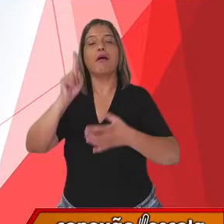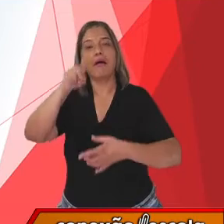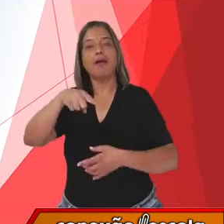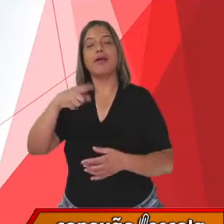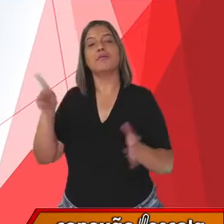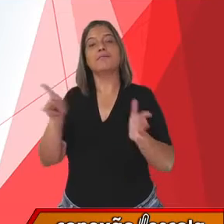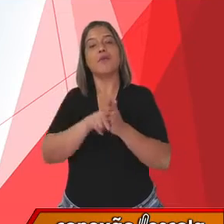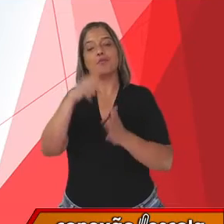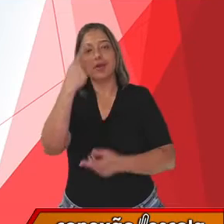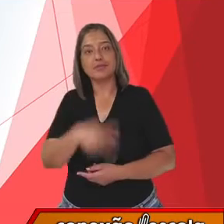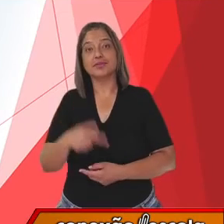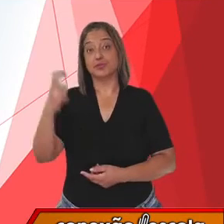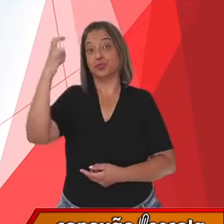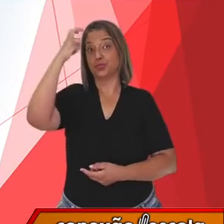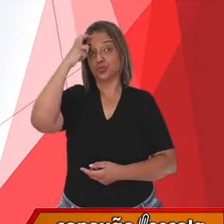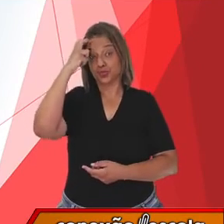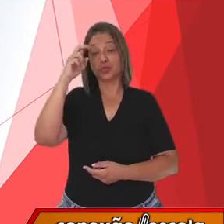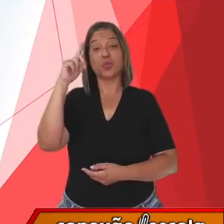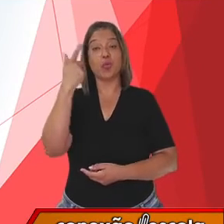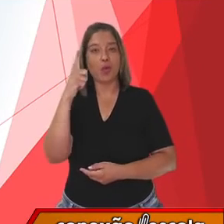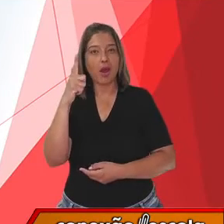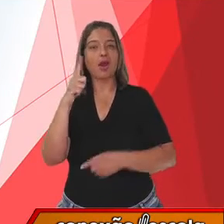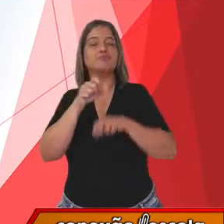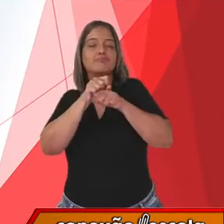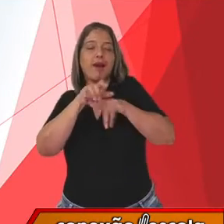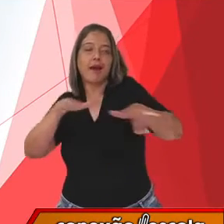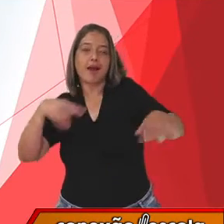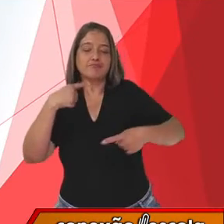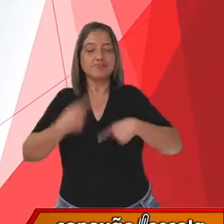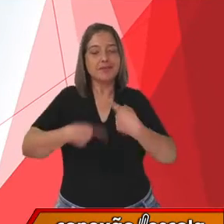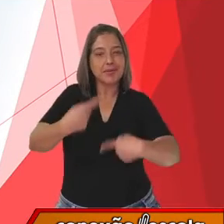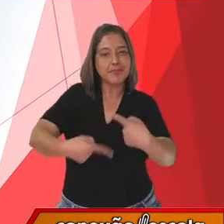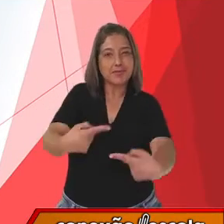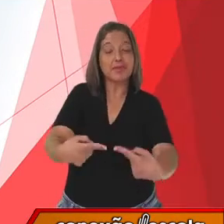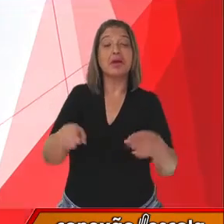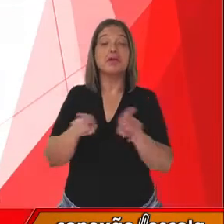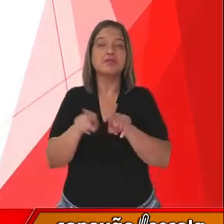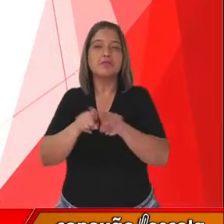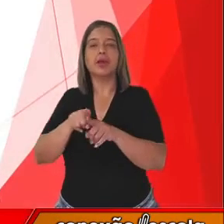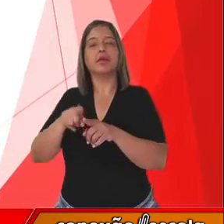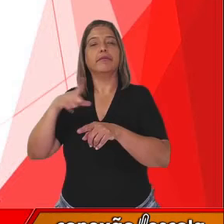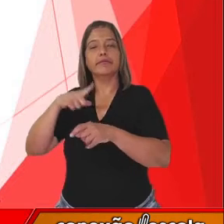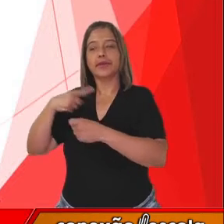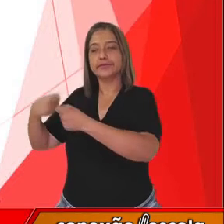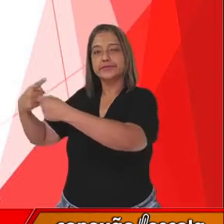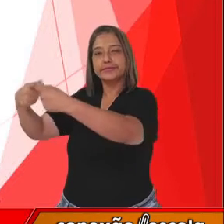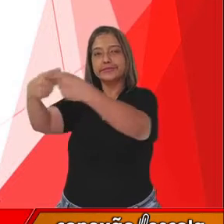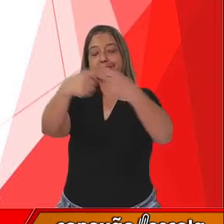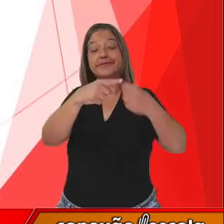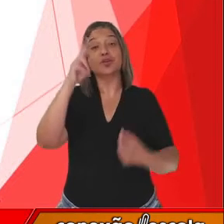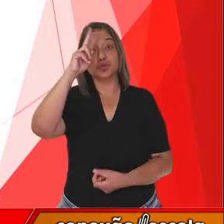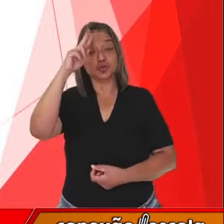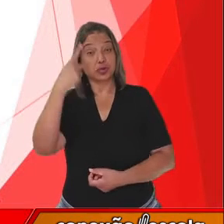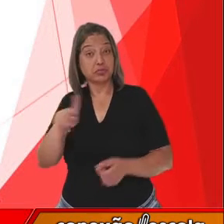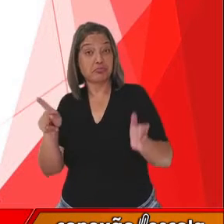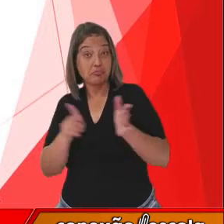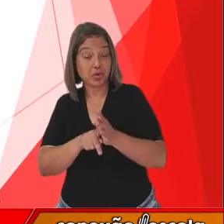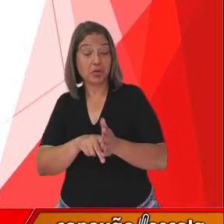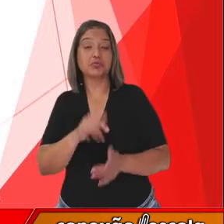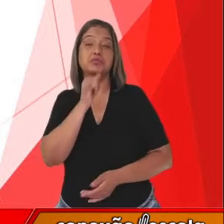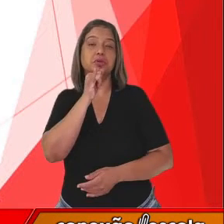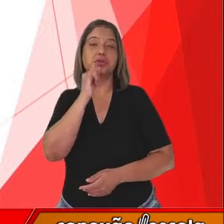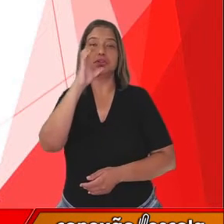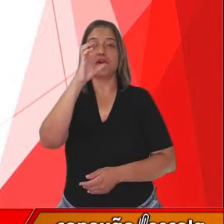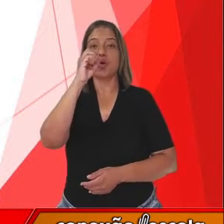estado, deixando como legado as principais cidades históricas como Corumbá de Goiás,